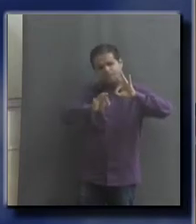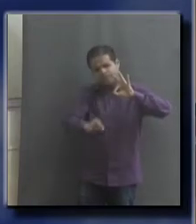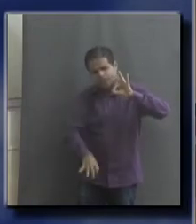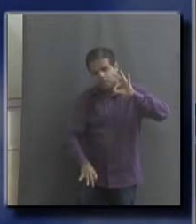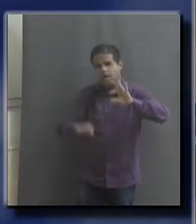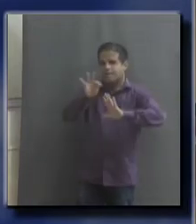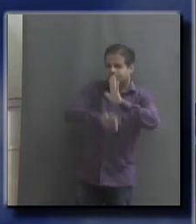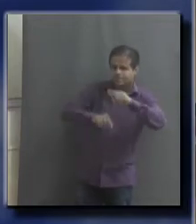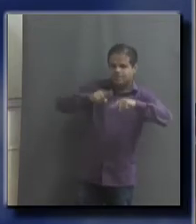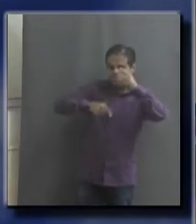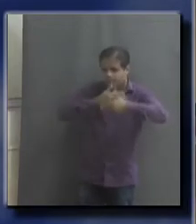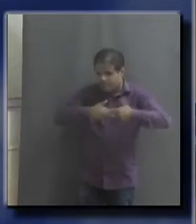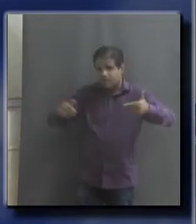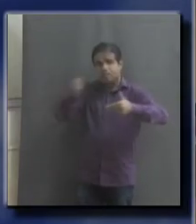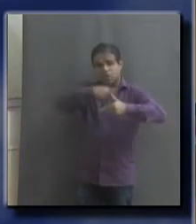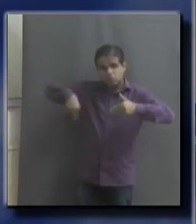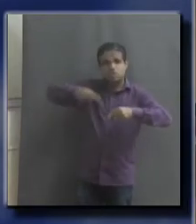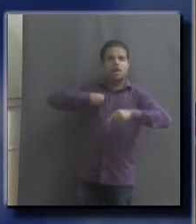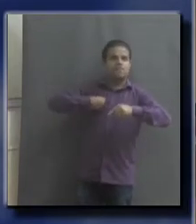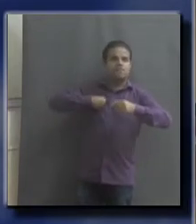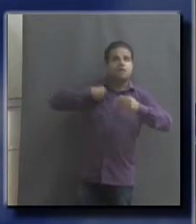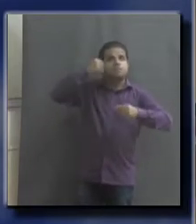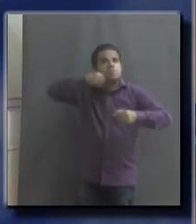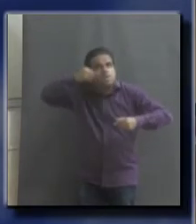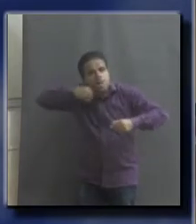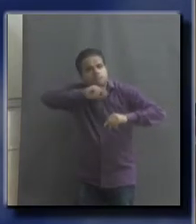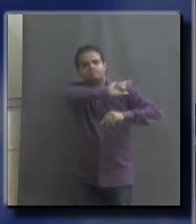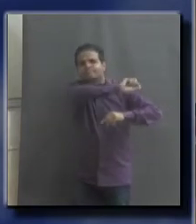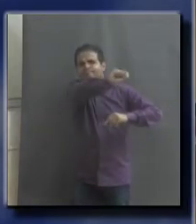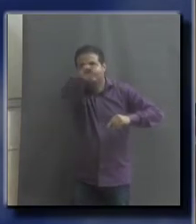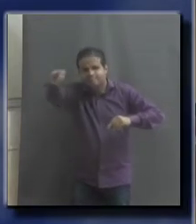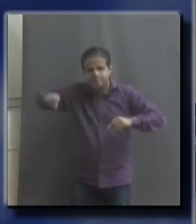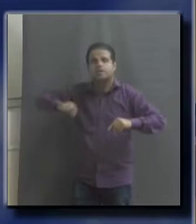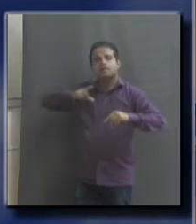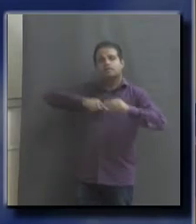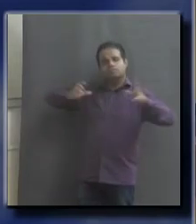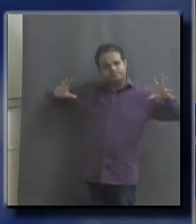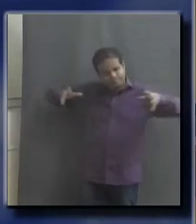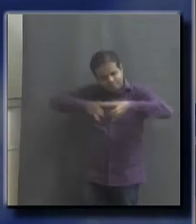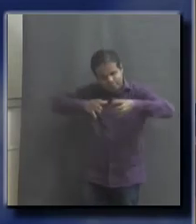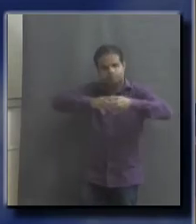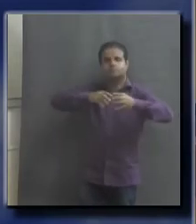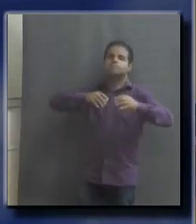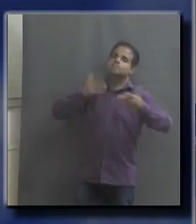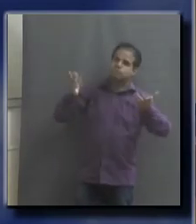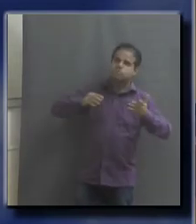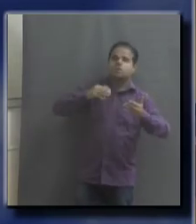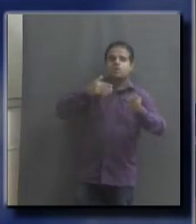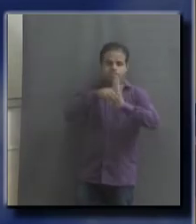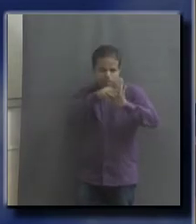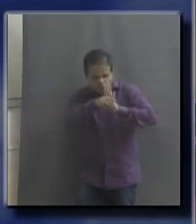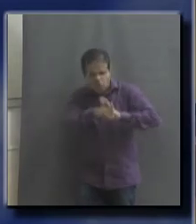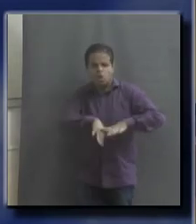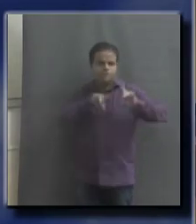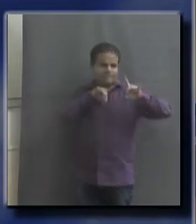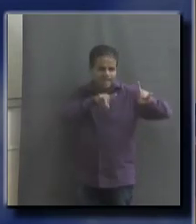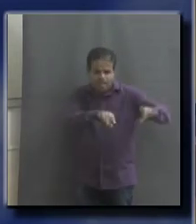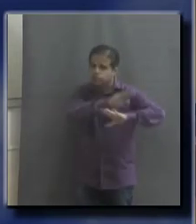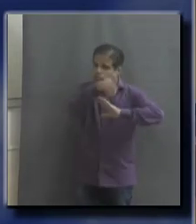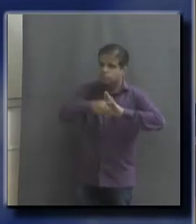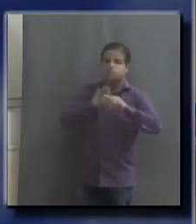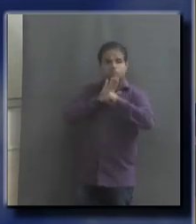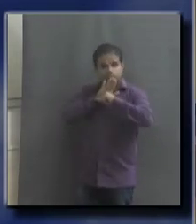texto, junta materiais e junta as nossas vivências, a gente tem aporte teórico, metodológico e técnico para contribuir nas diretrizes